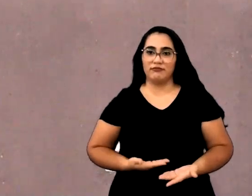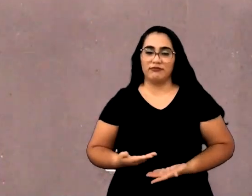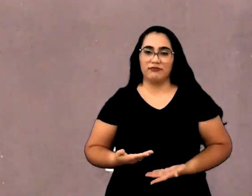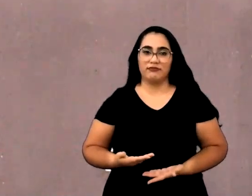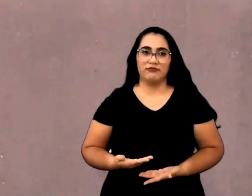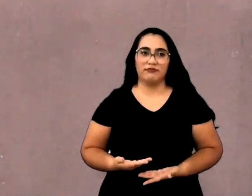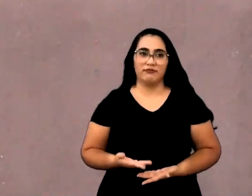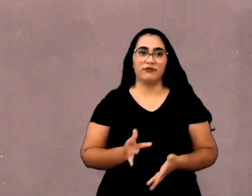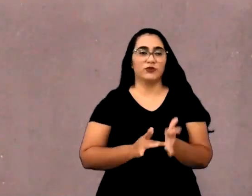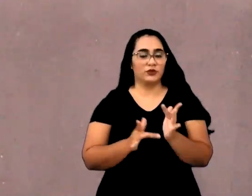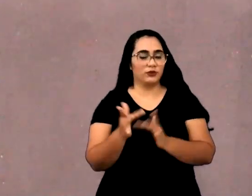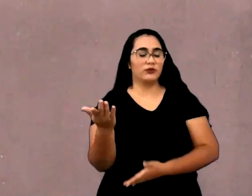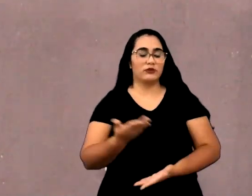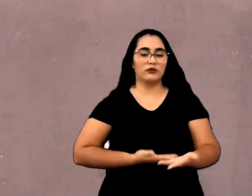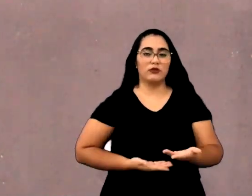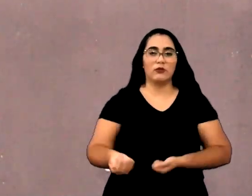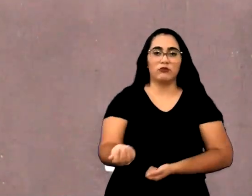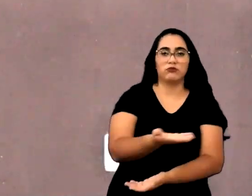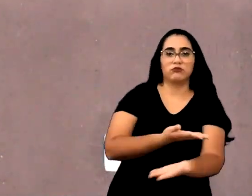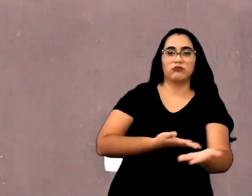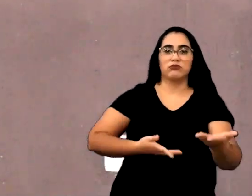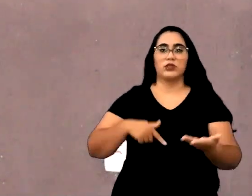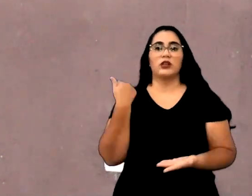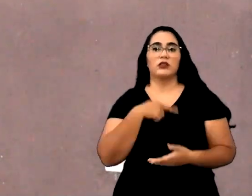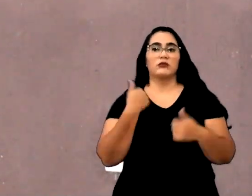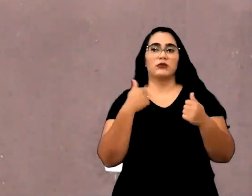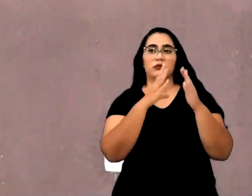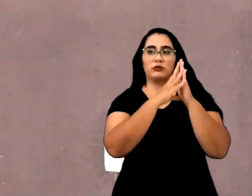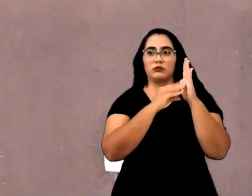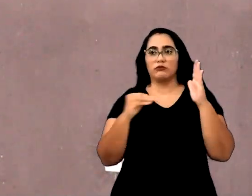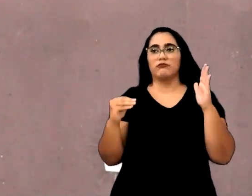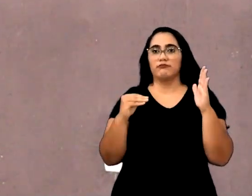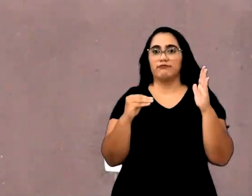Jesus fez isso como exemplo.